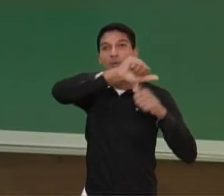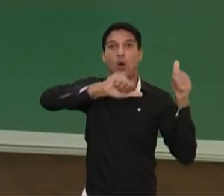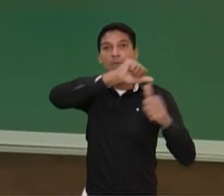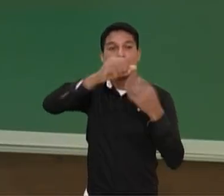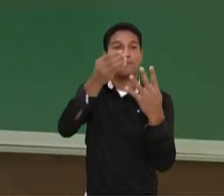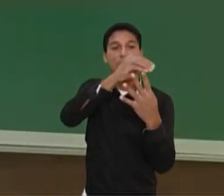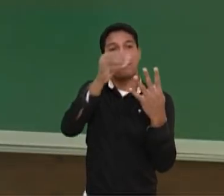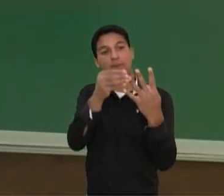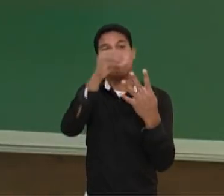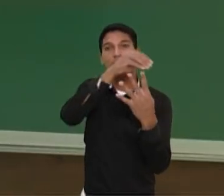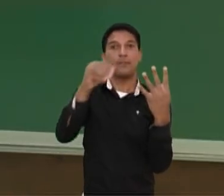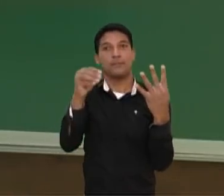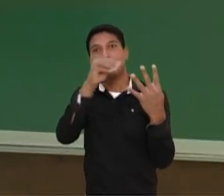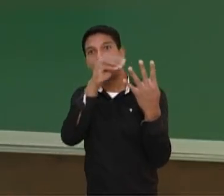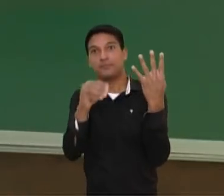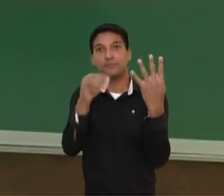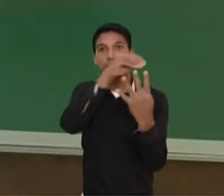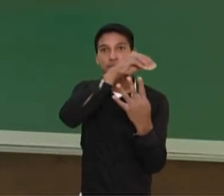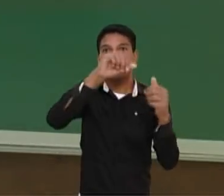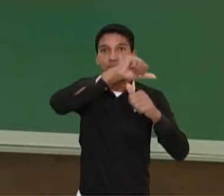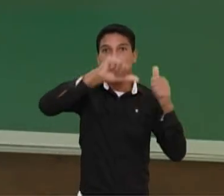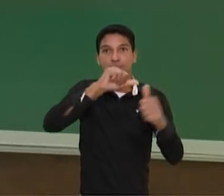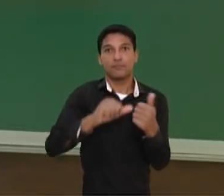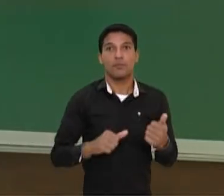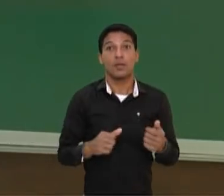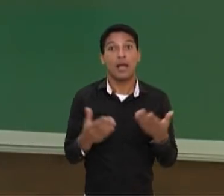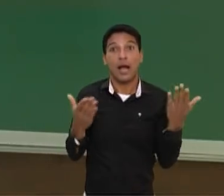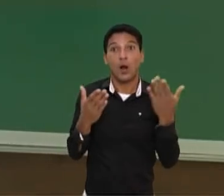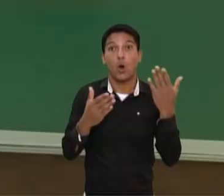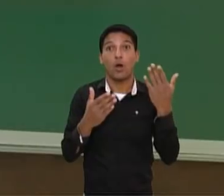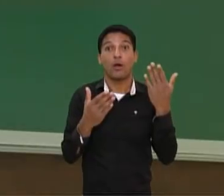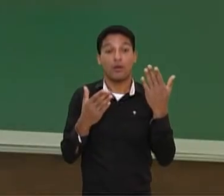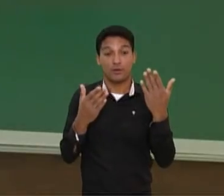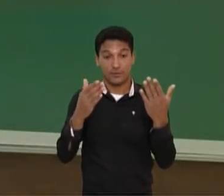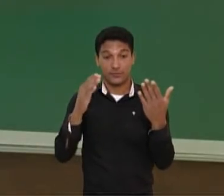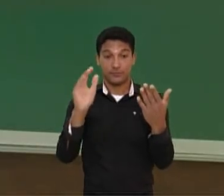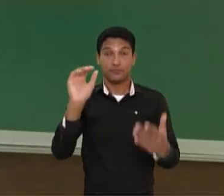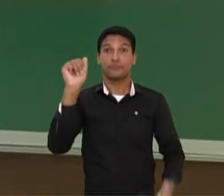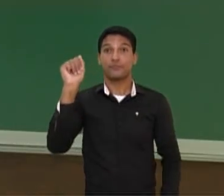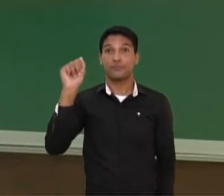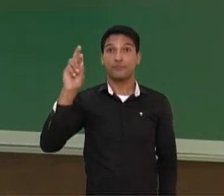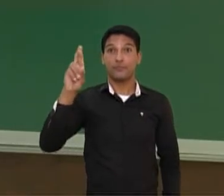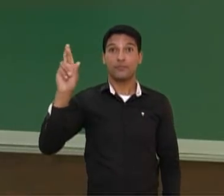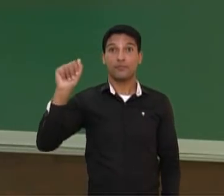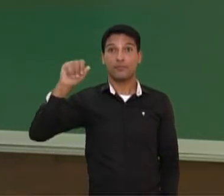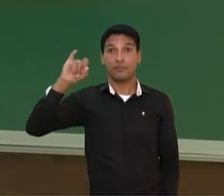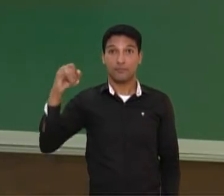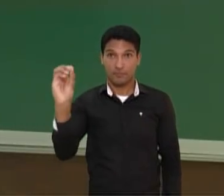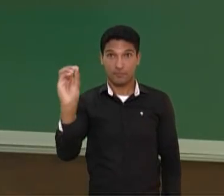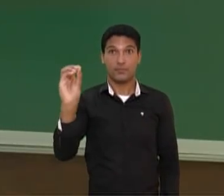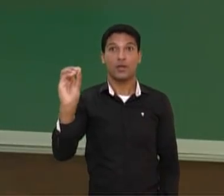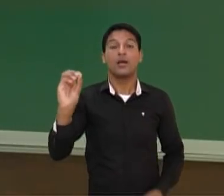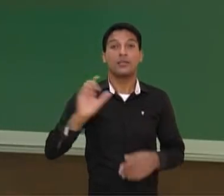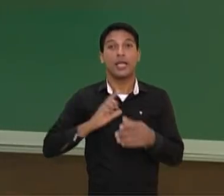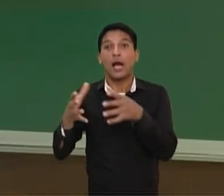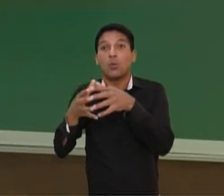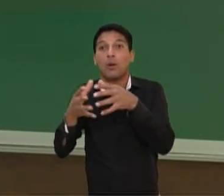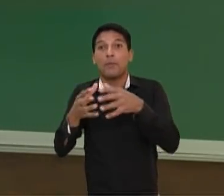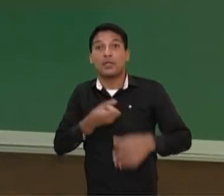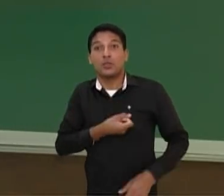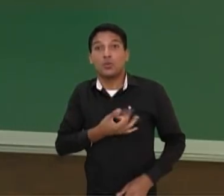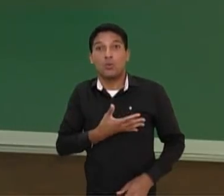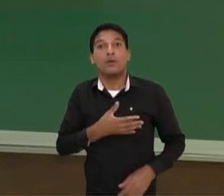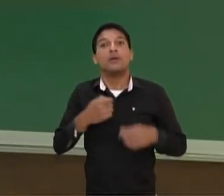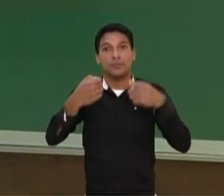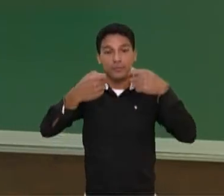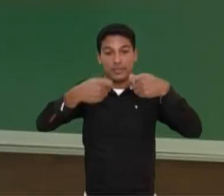ok? No arranjo, nós vamos fazer agrupamentos em que a ordem do agrupamento define